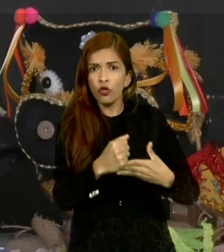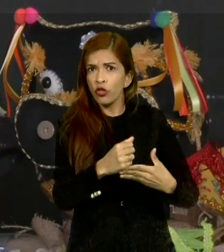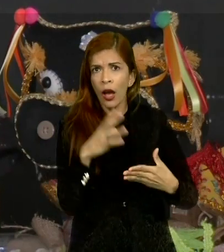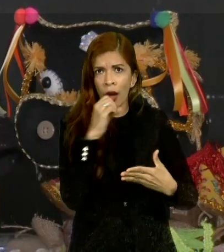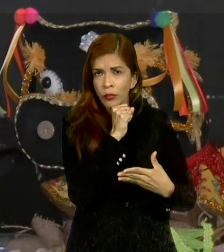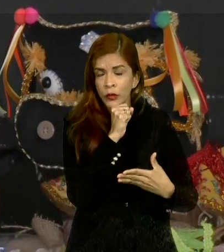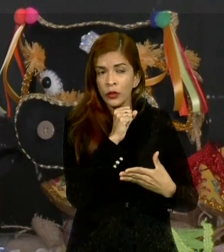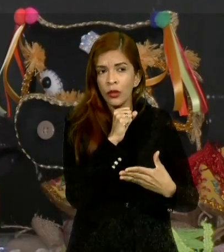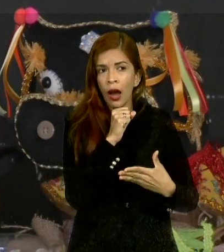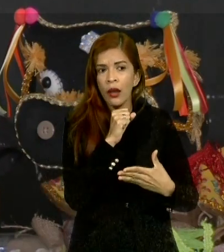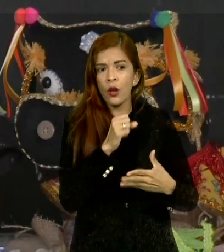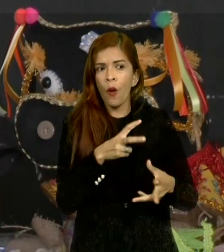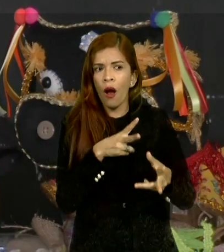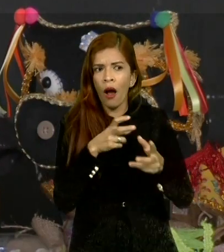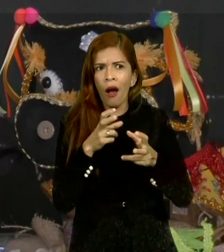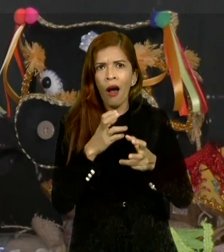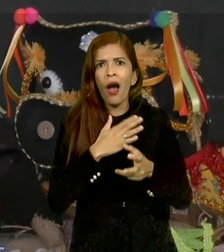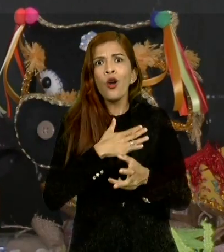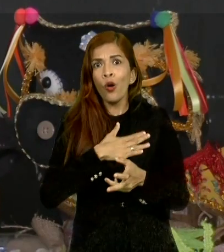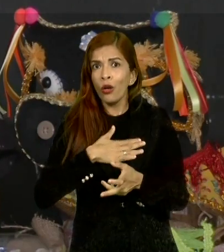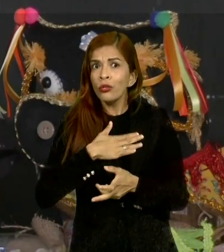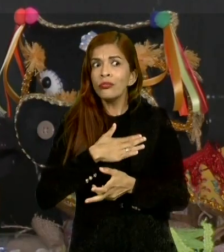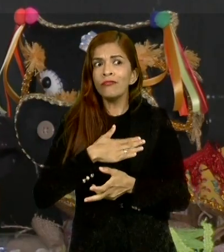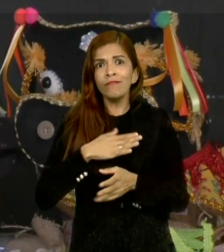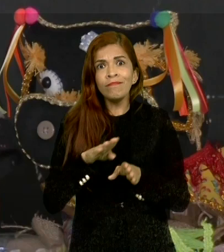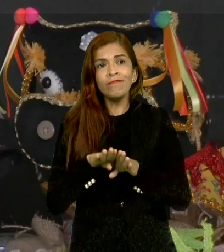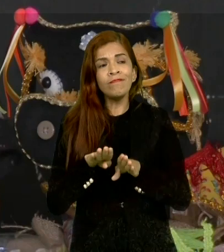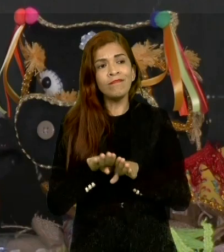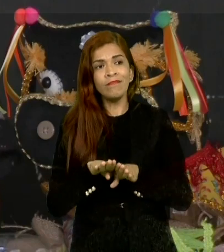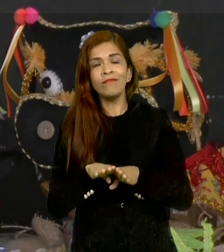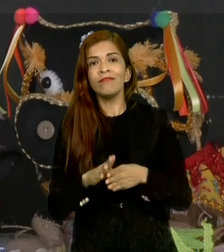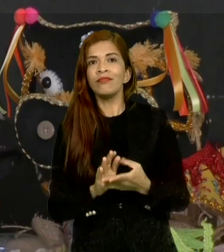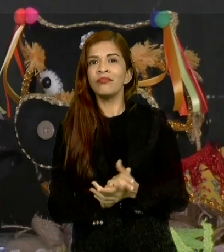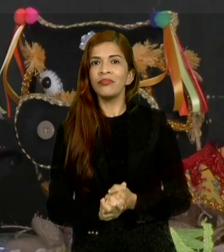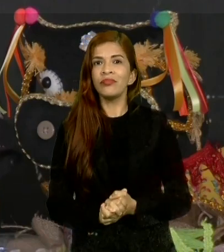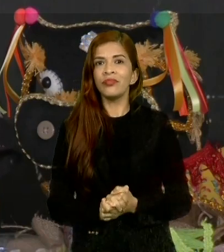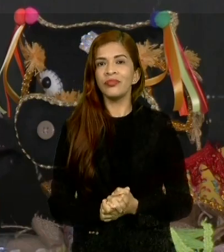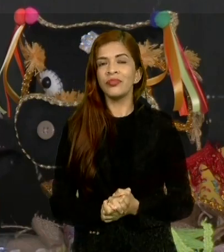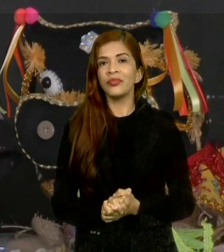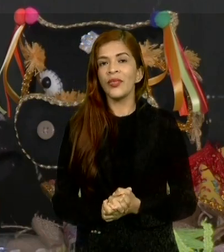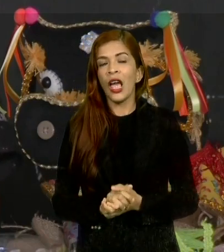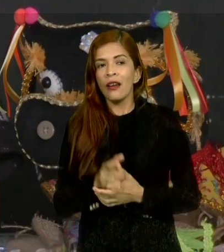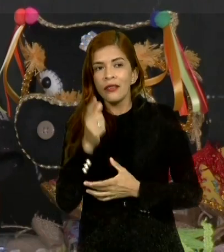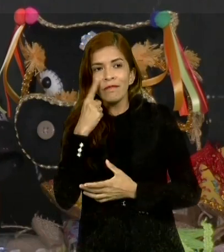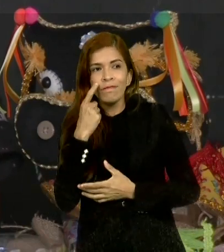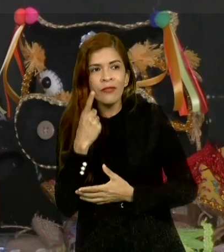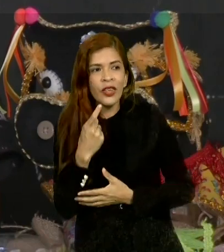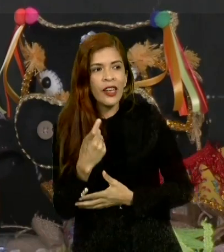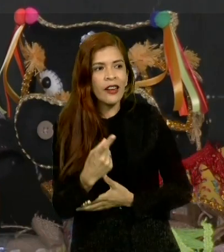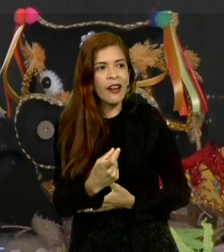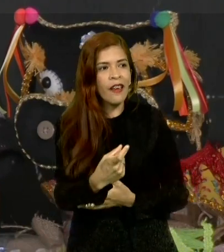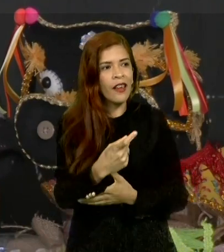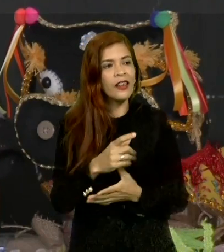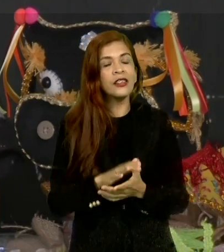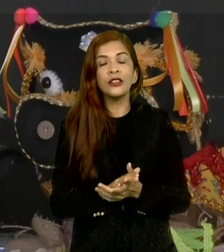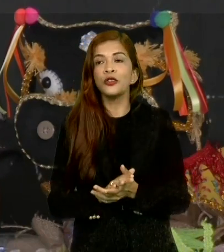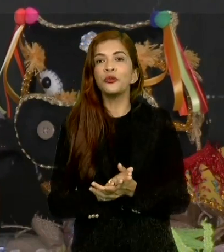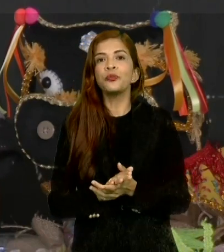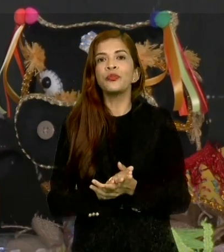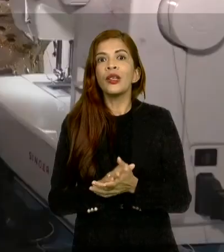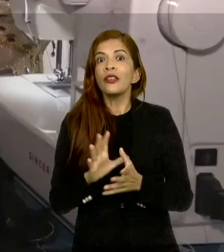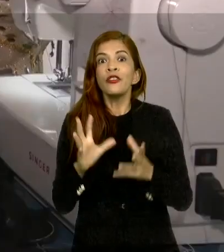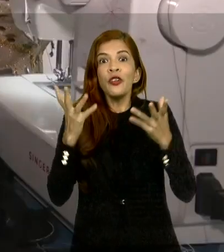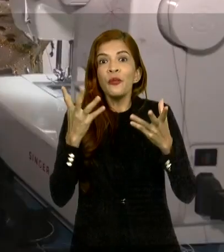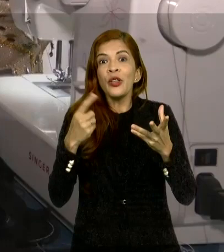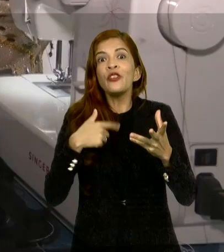eu fui percebendo que eu gostava de fazer aquilo, né? E fui cada vez mais me interessando, quando de repente eu já era uma